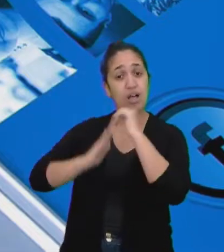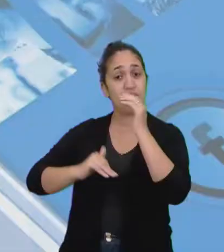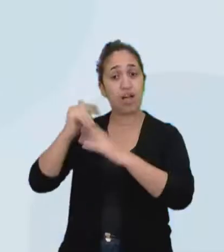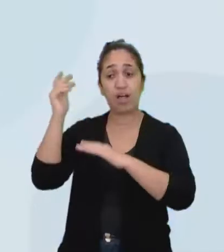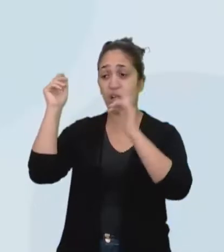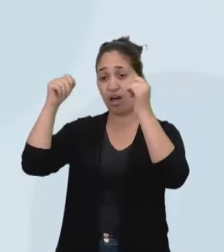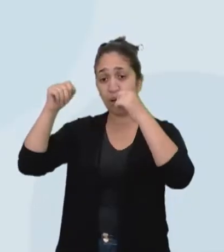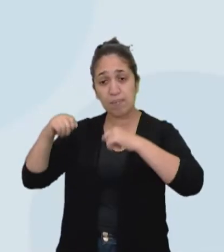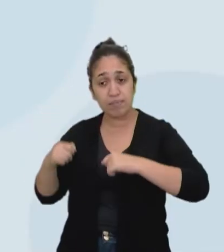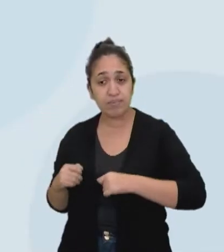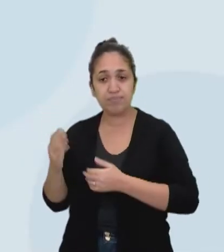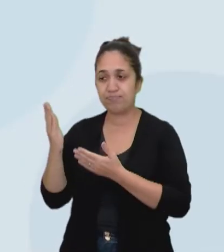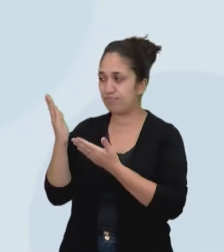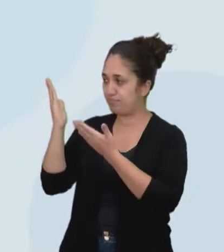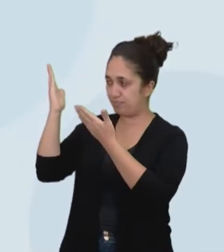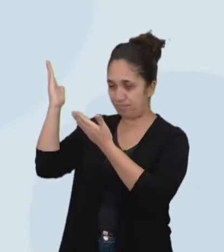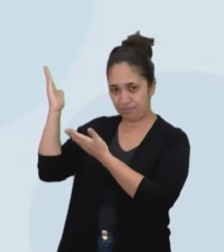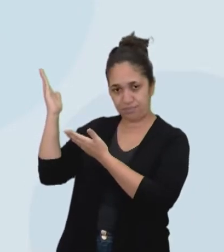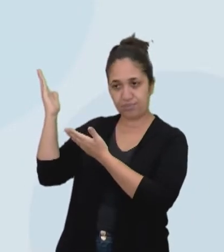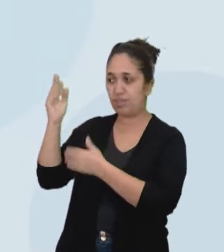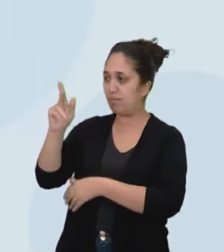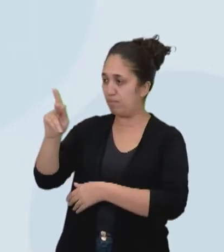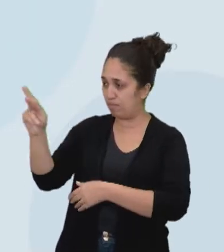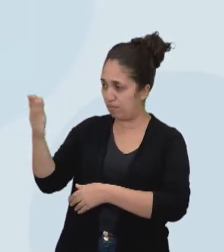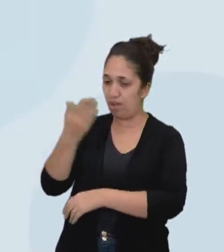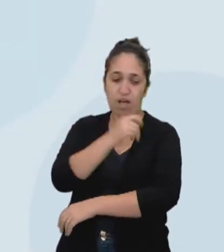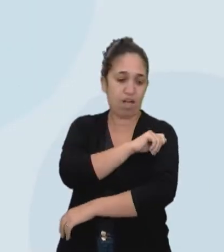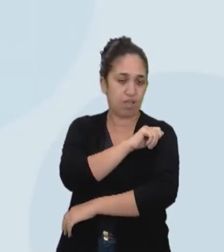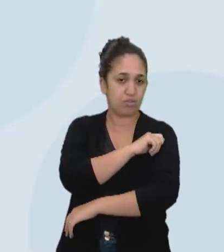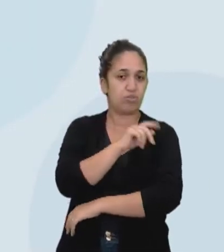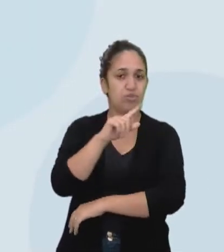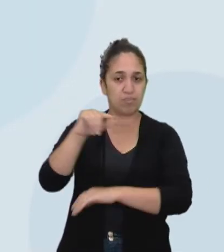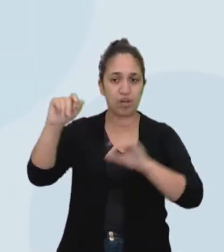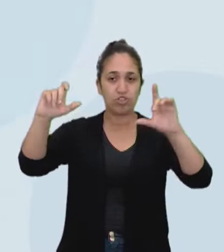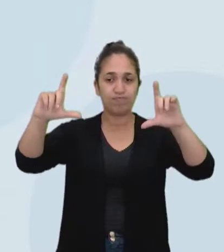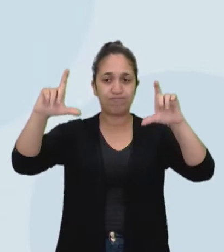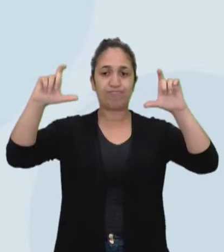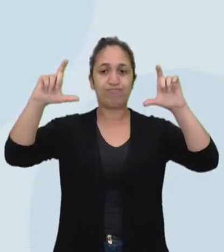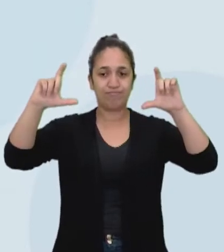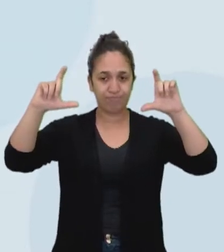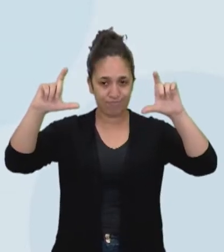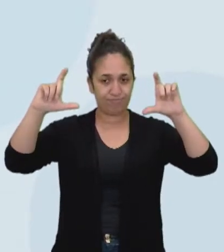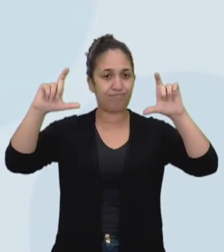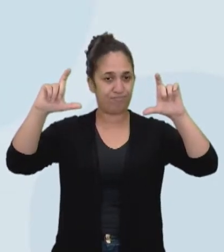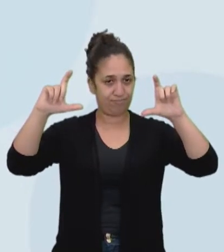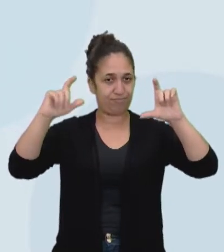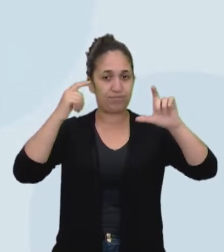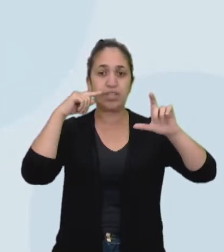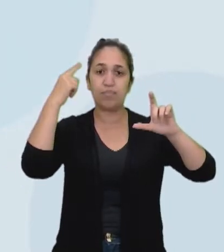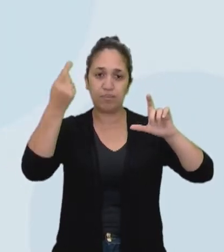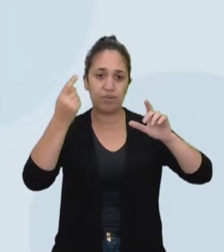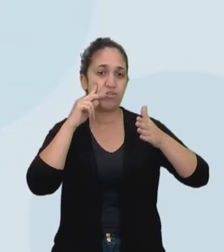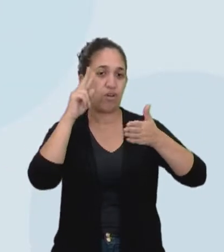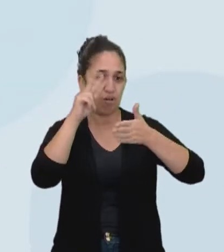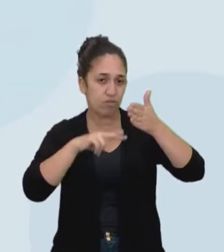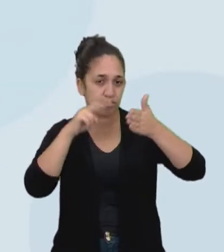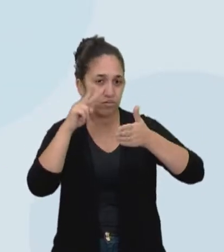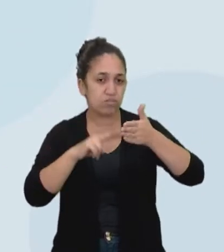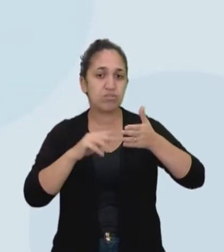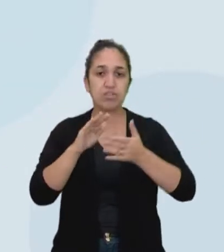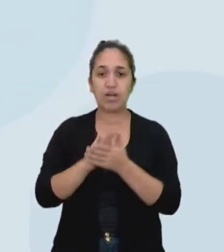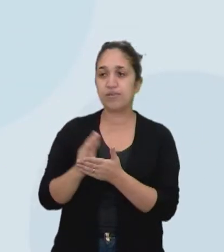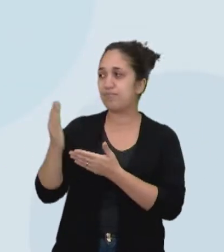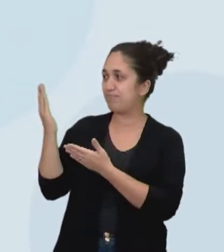habilidades disponíveis para você. Você, professor, você, estudante, pode dar um print para, consultar o nosso material. Temos o